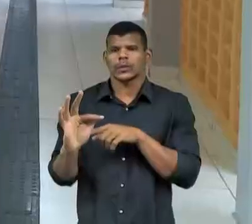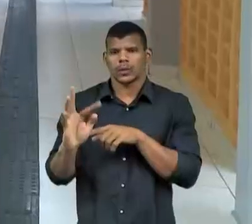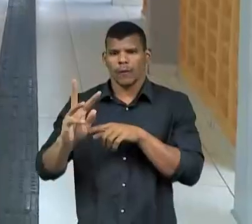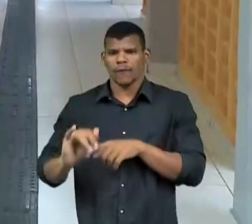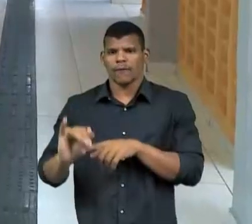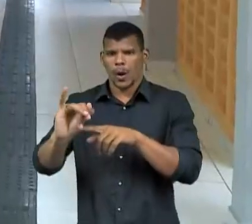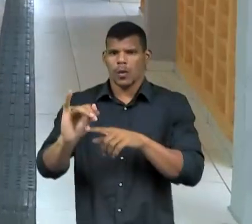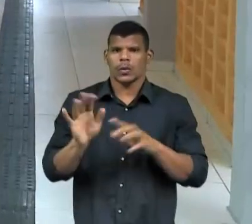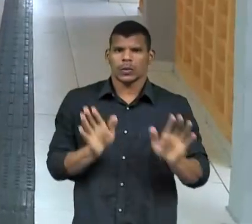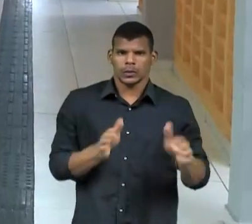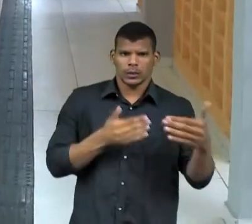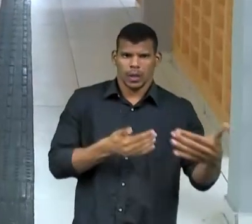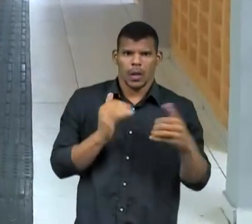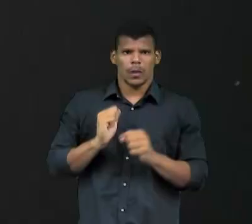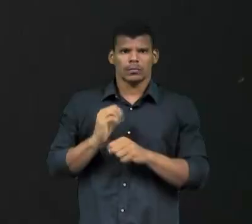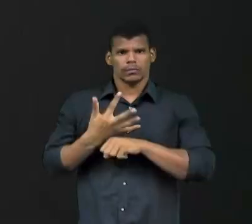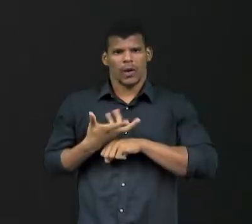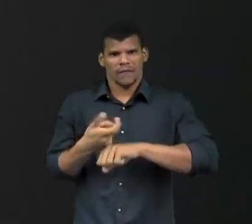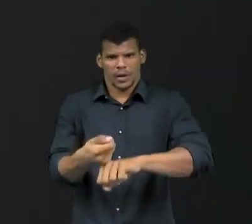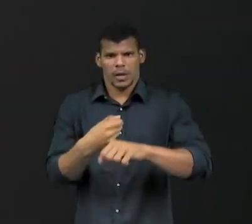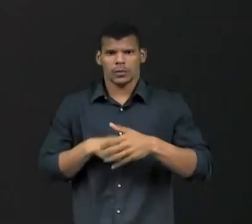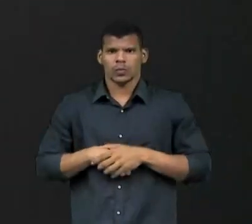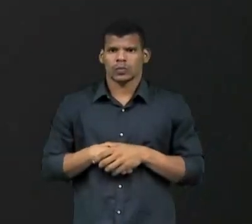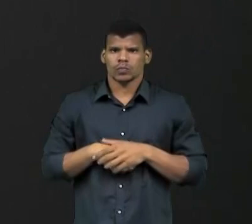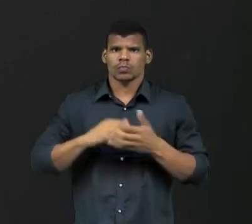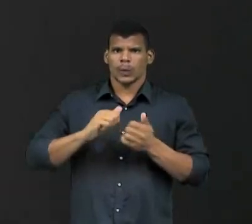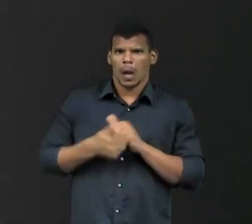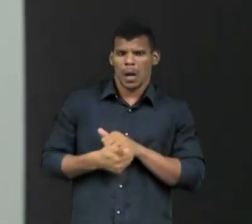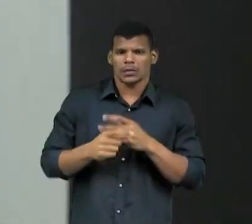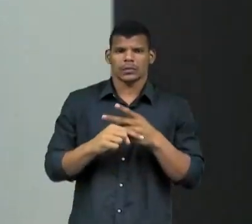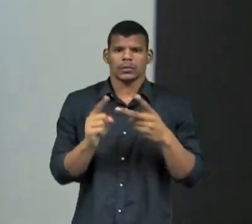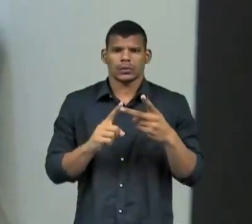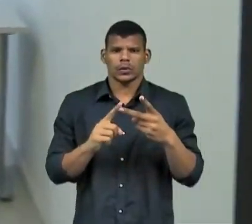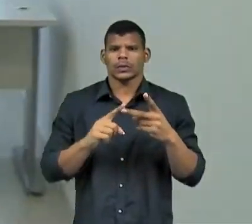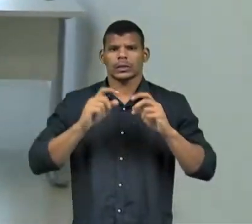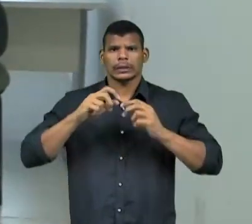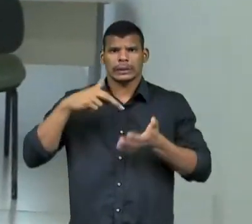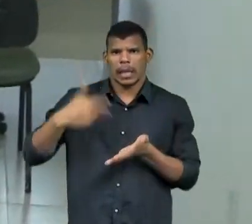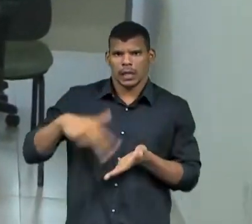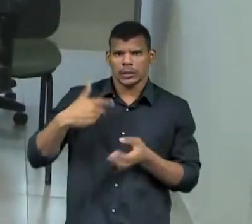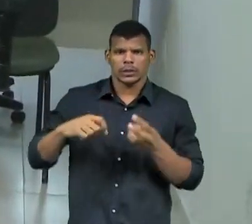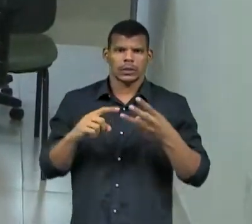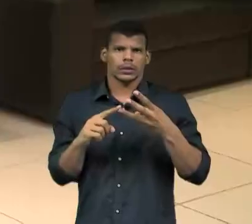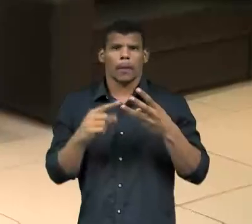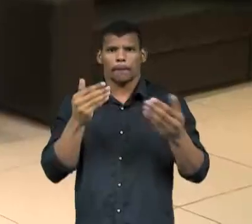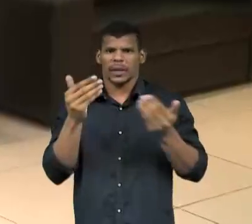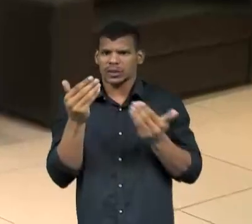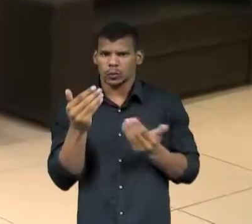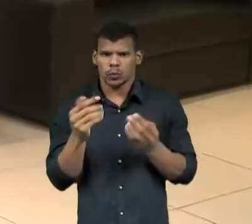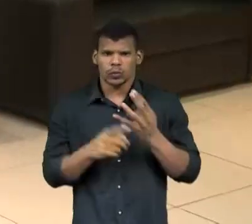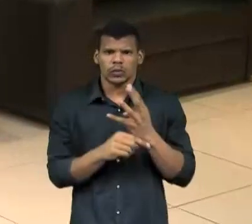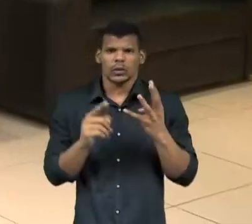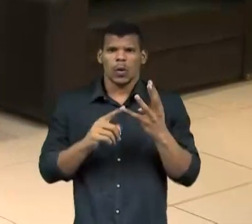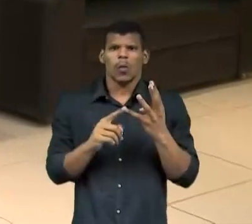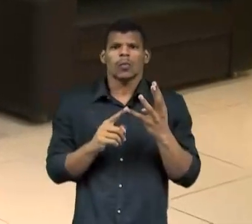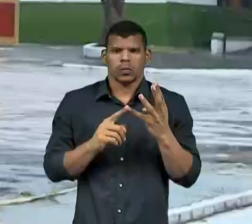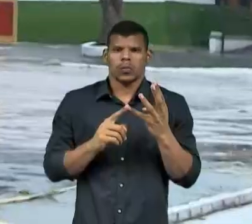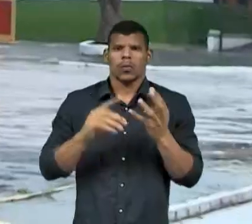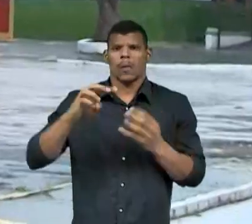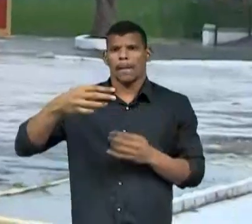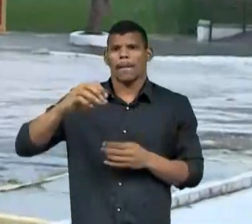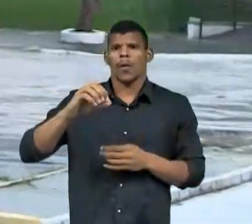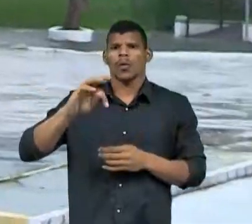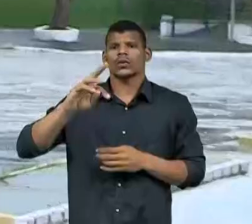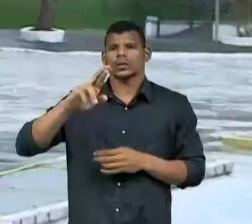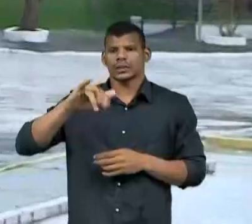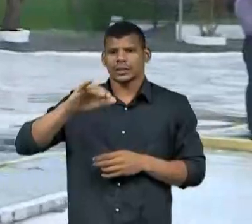de eventos, de artes marciais, de saúde vocal, de dança, de atendimento psicossocial e de psicomotricidade.